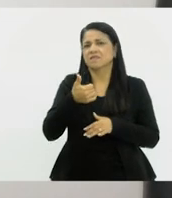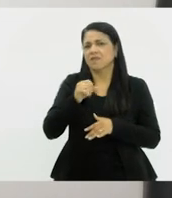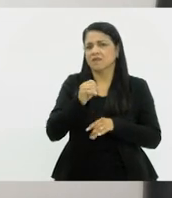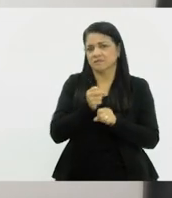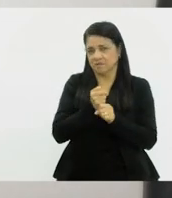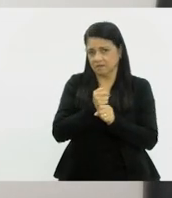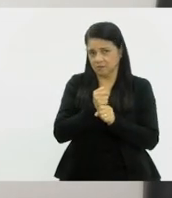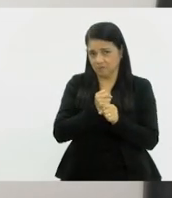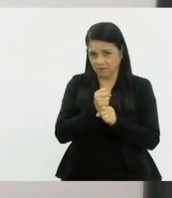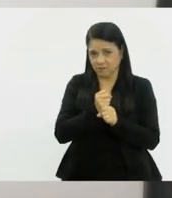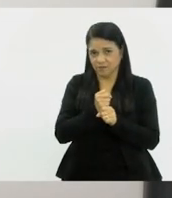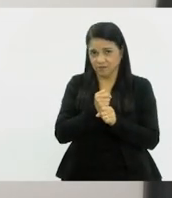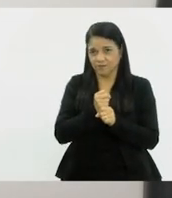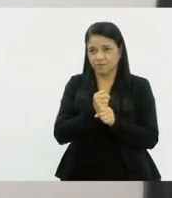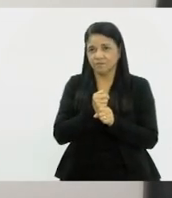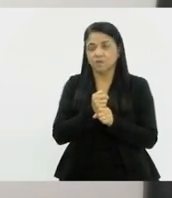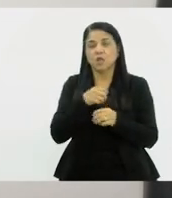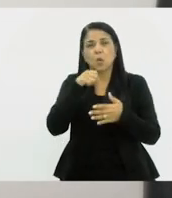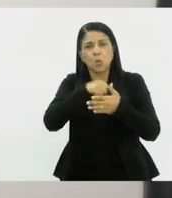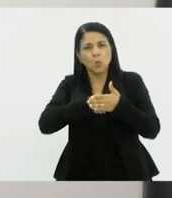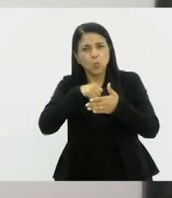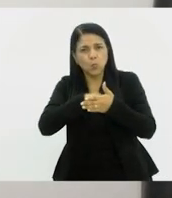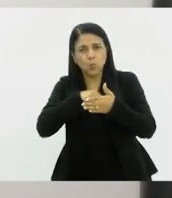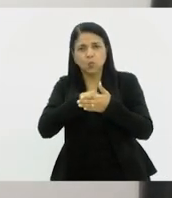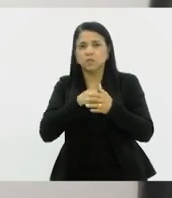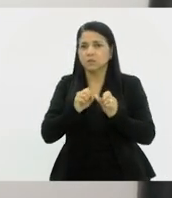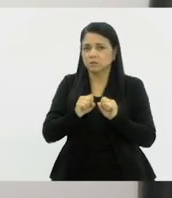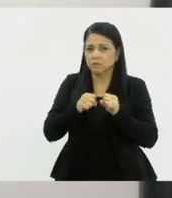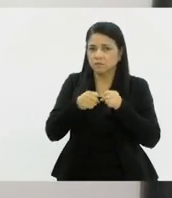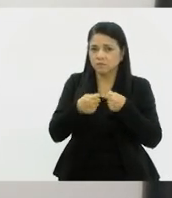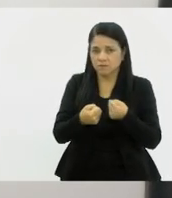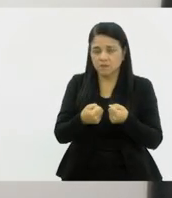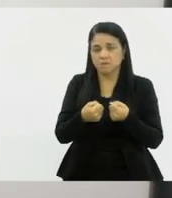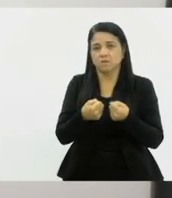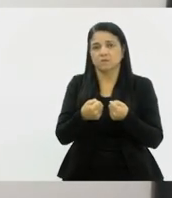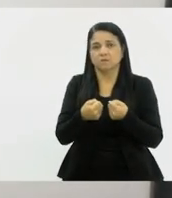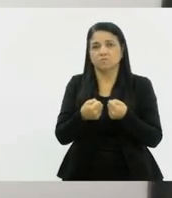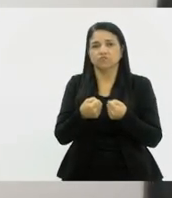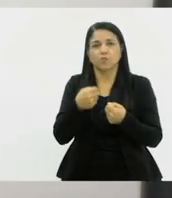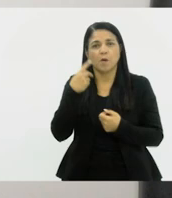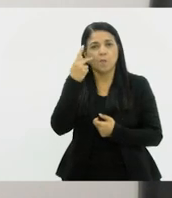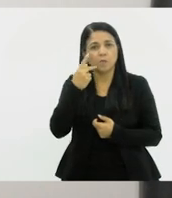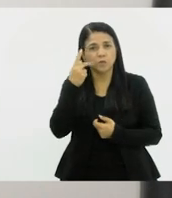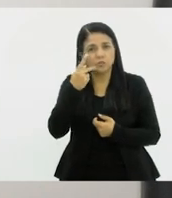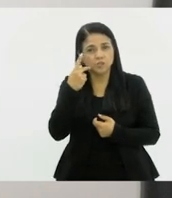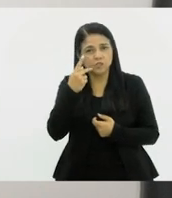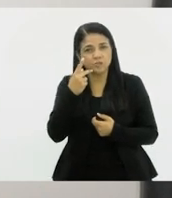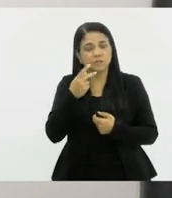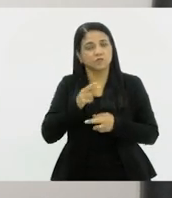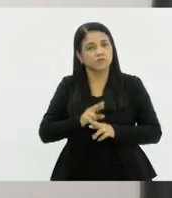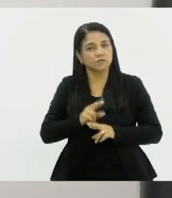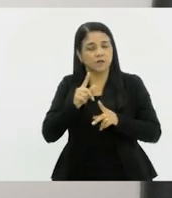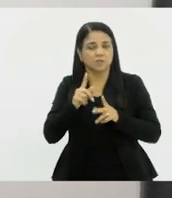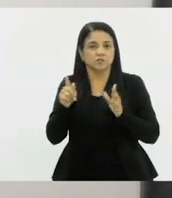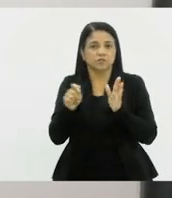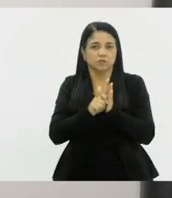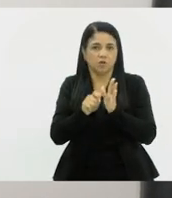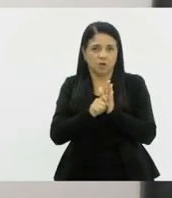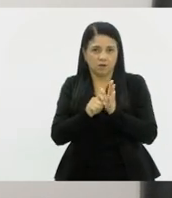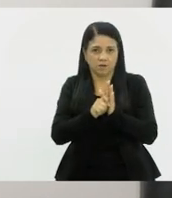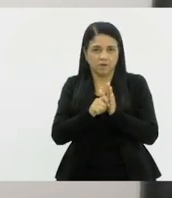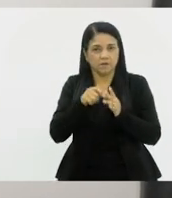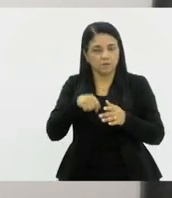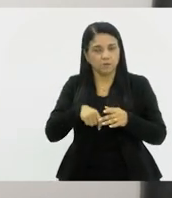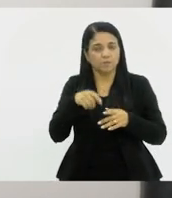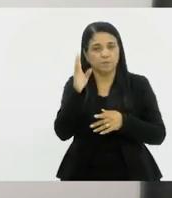eh de luta né e de defesa de uma outra política de drogas pro nosso país estô aqui substituindo